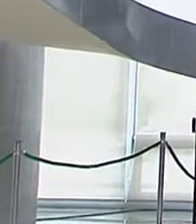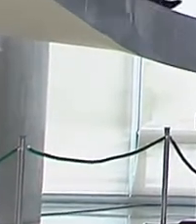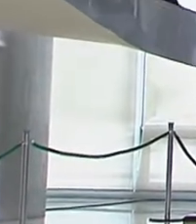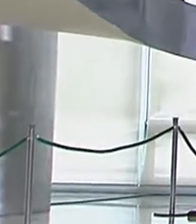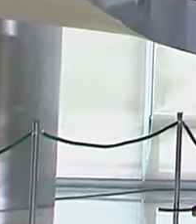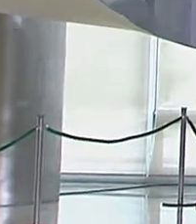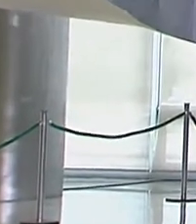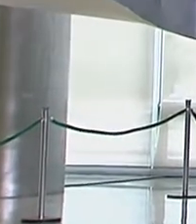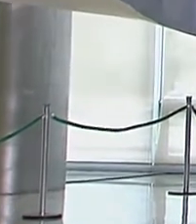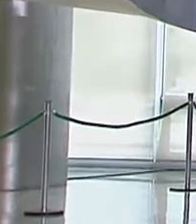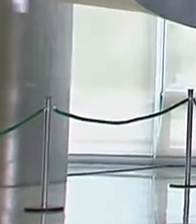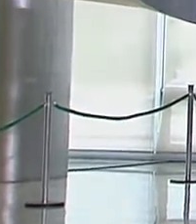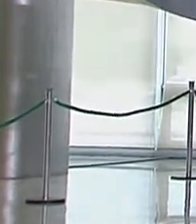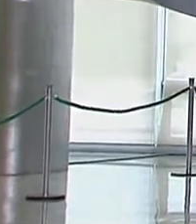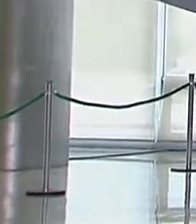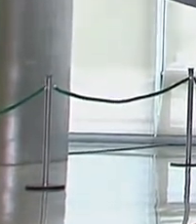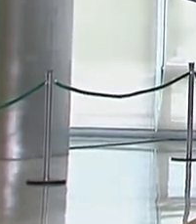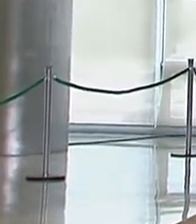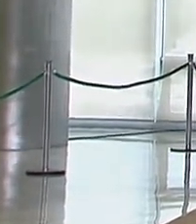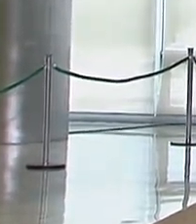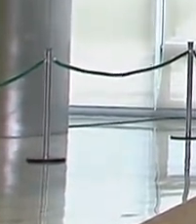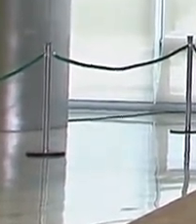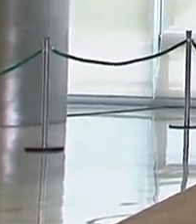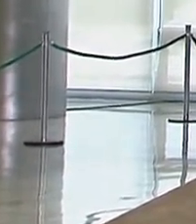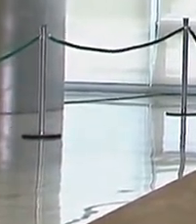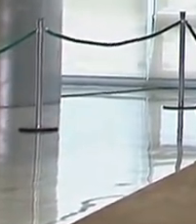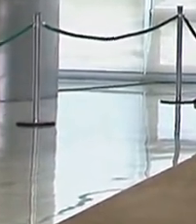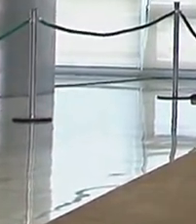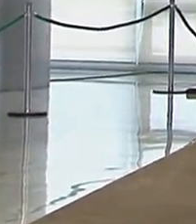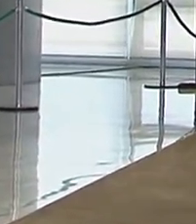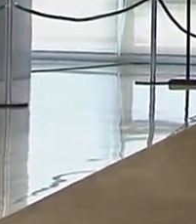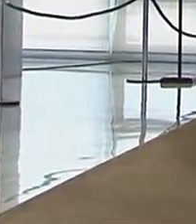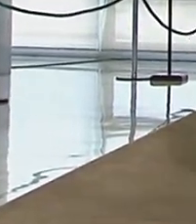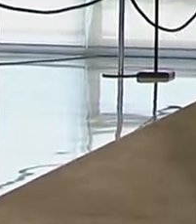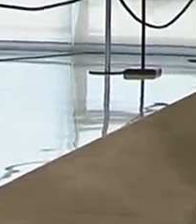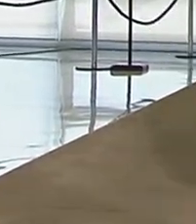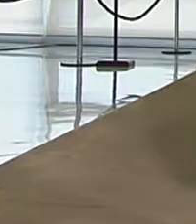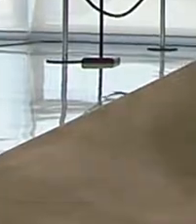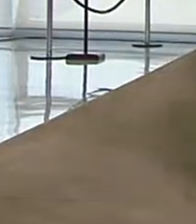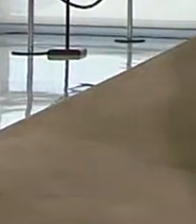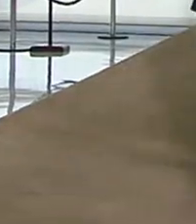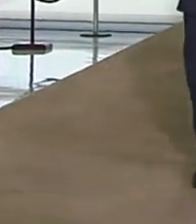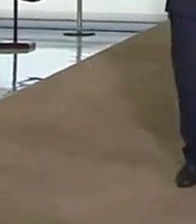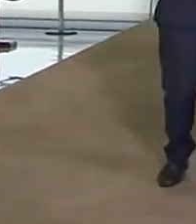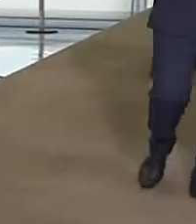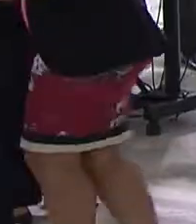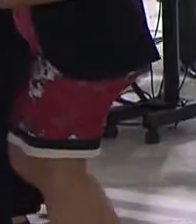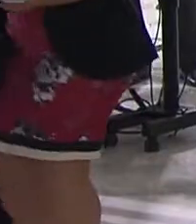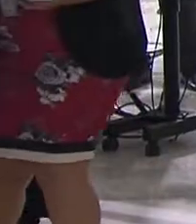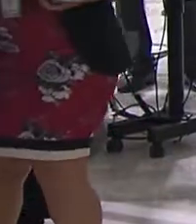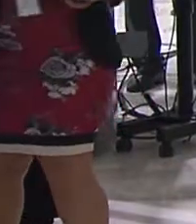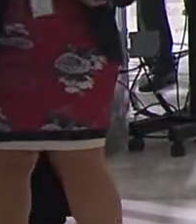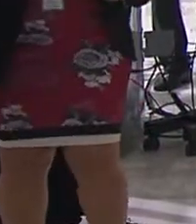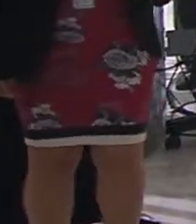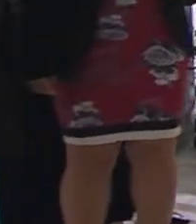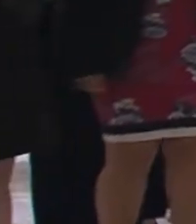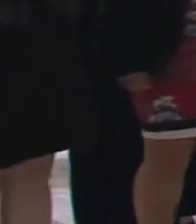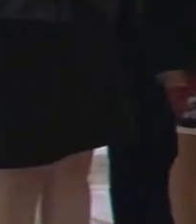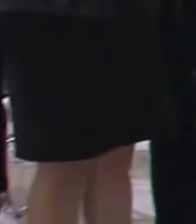estado e chefe da casa civil eliseu padilha do senhor robson andrade presidente da cemh e